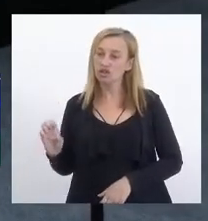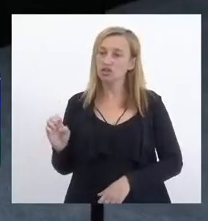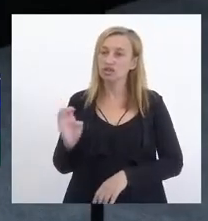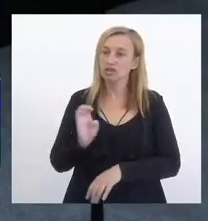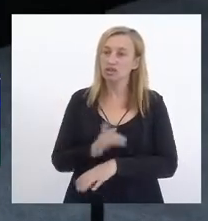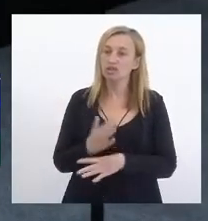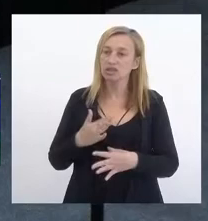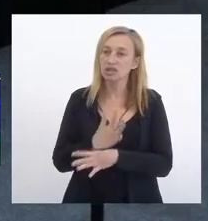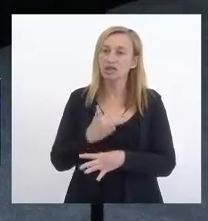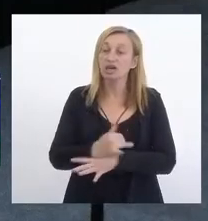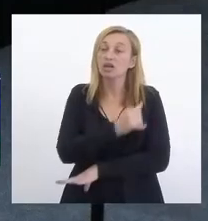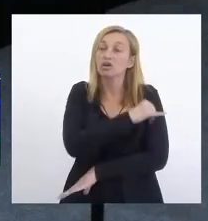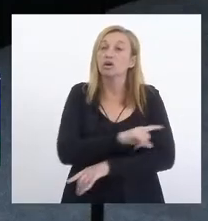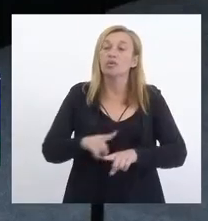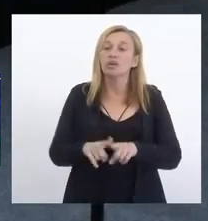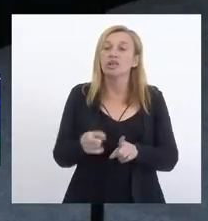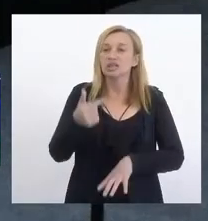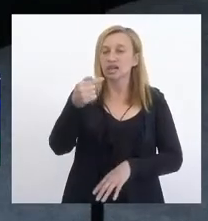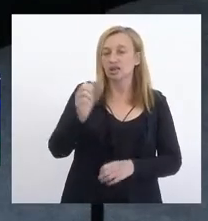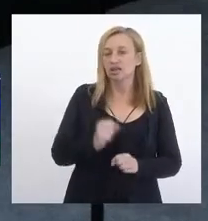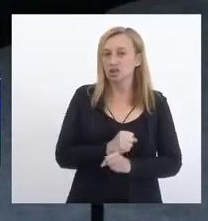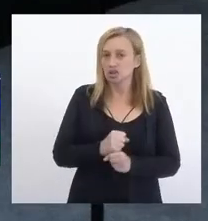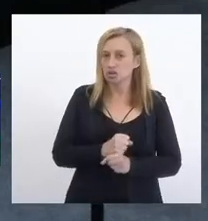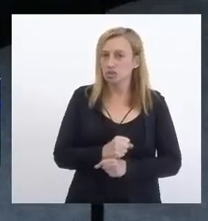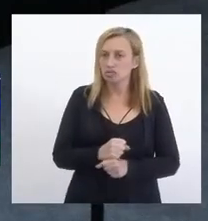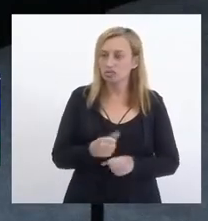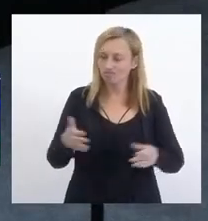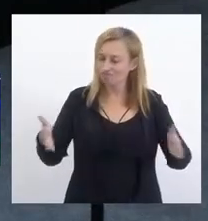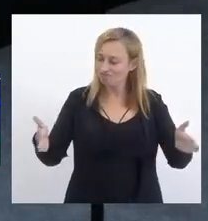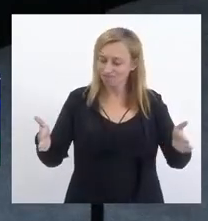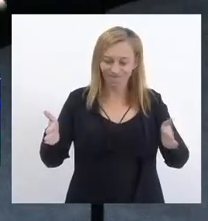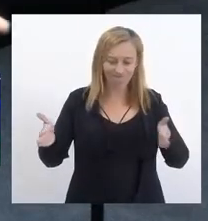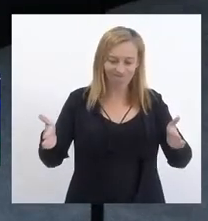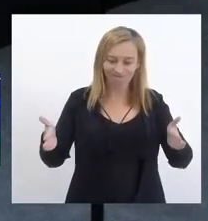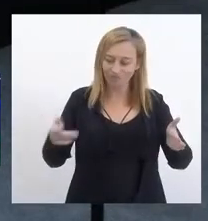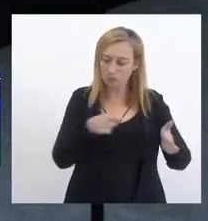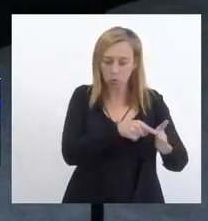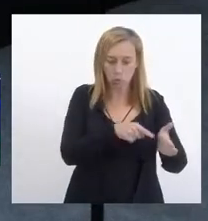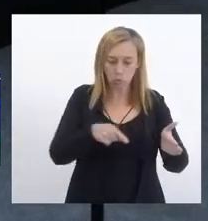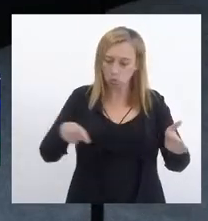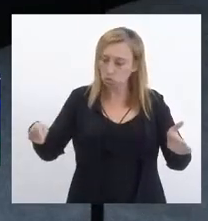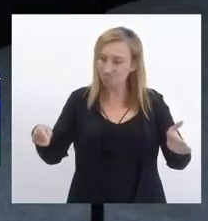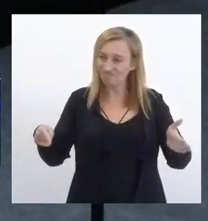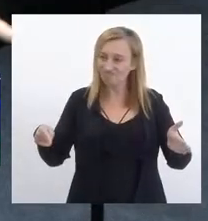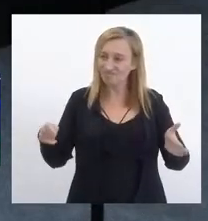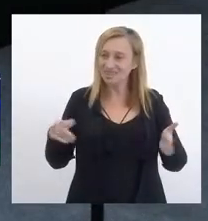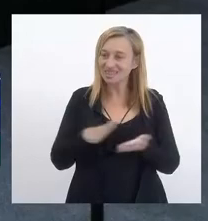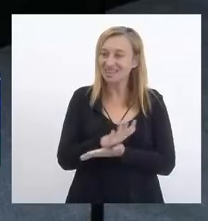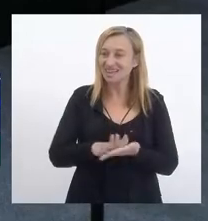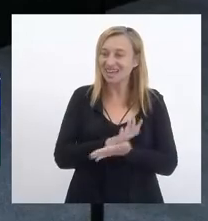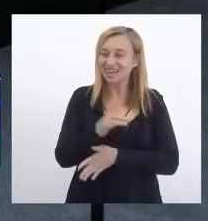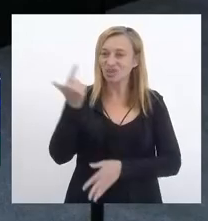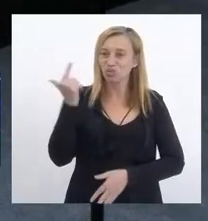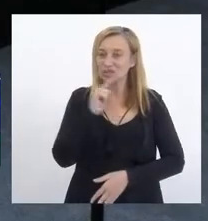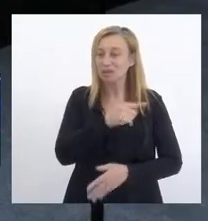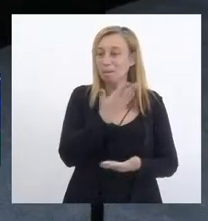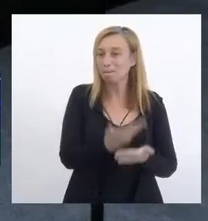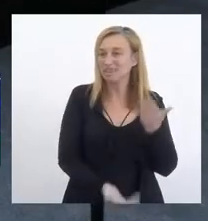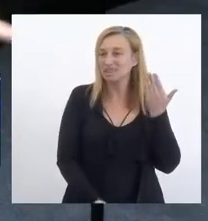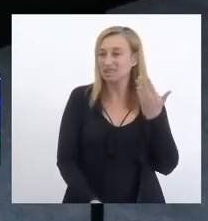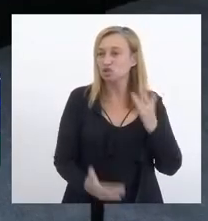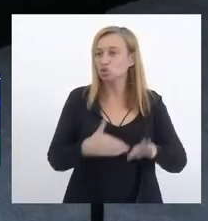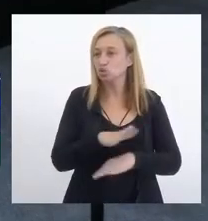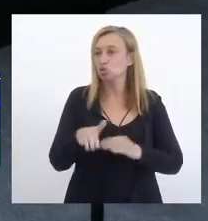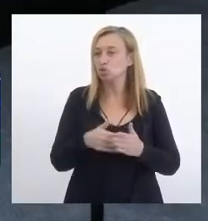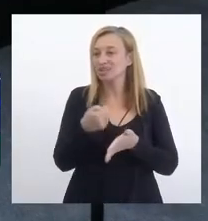Rio. Mas nesses 7 anos, a gente não conseguiu nada, nada. Perdemos todas